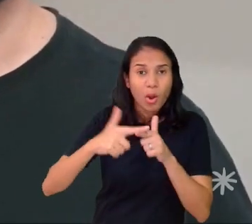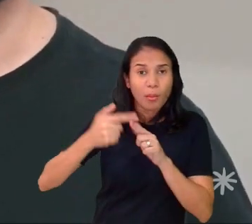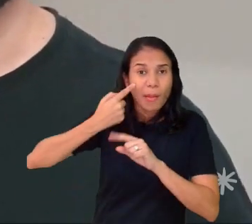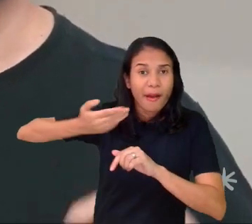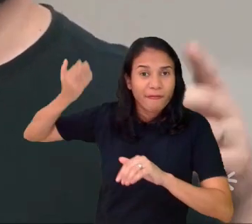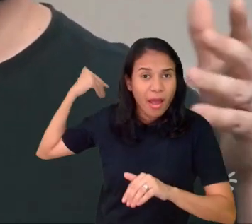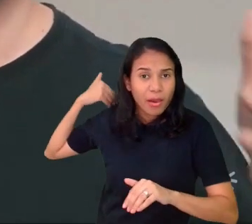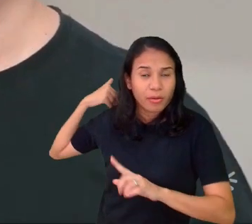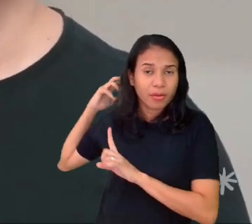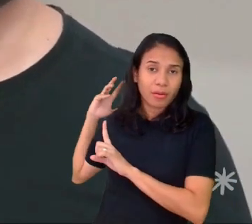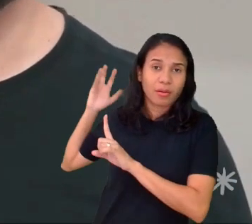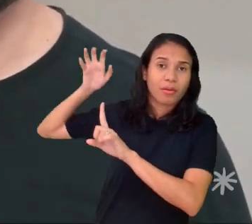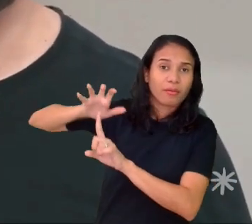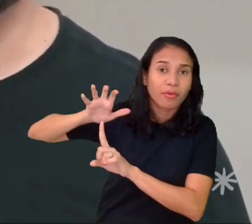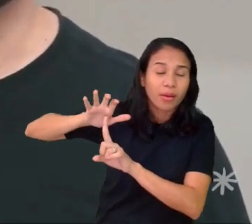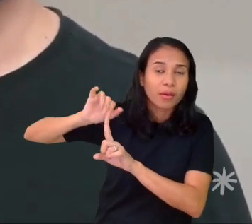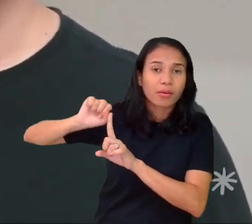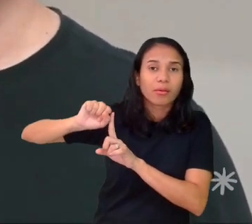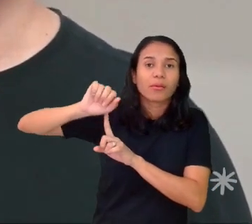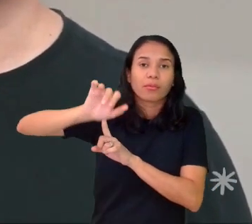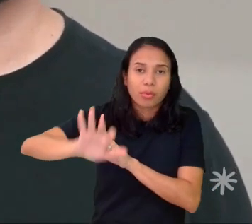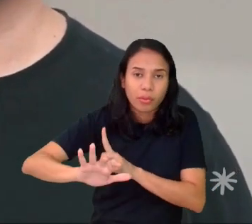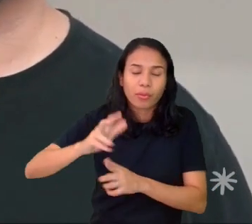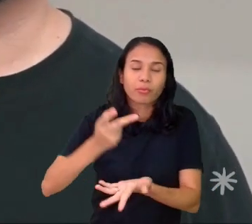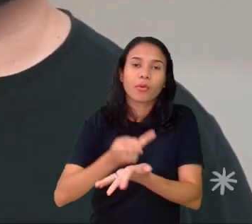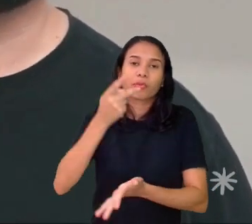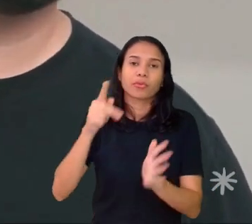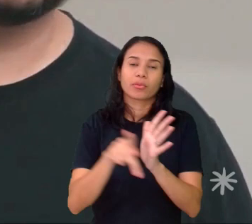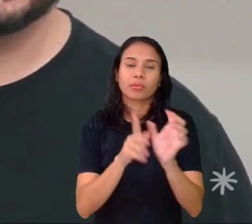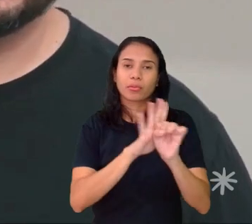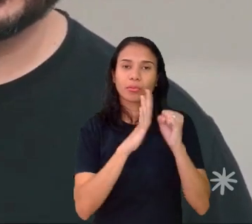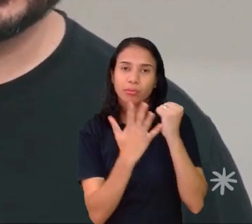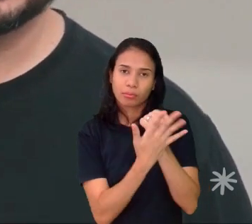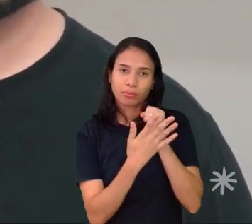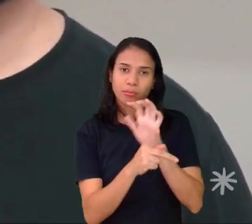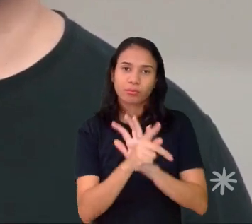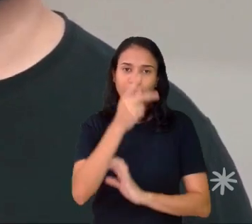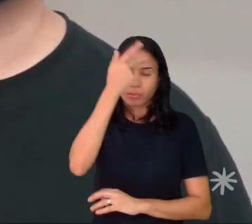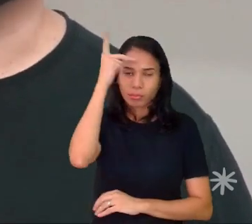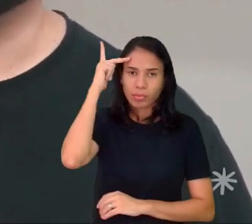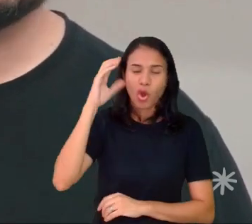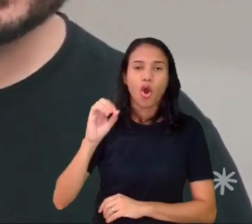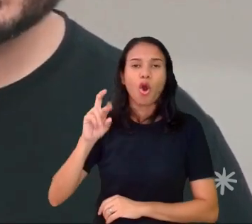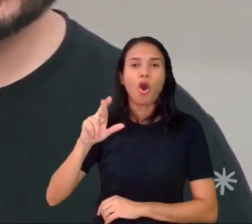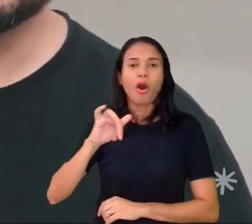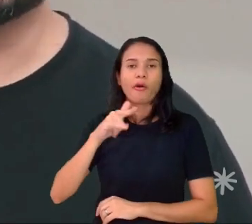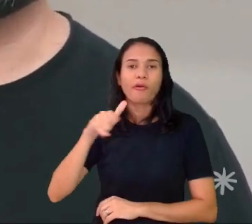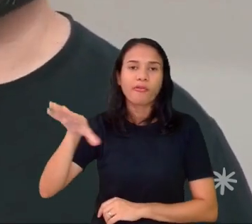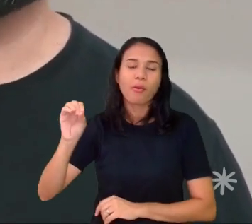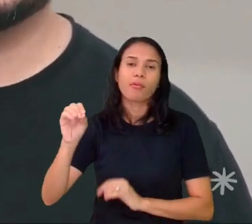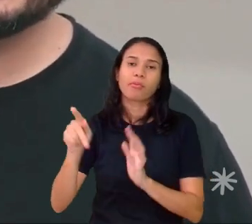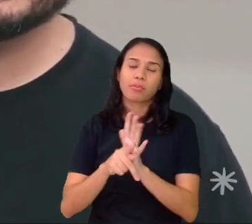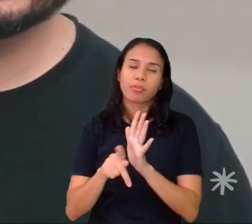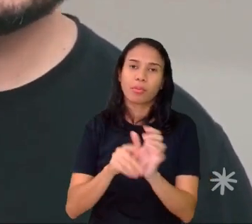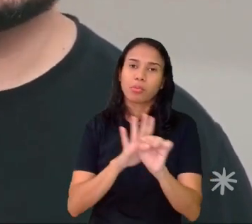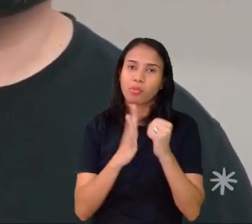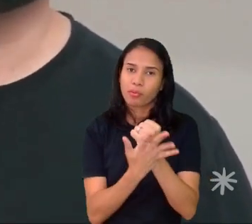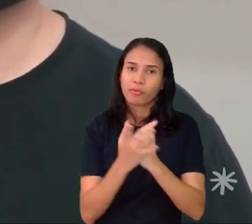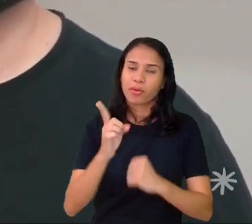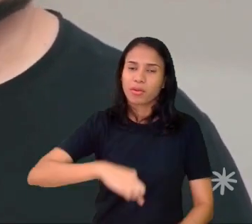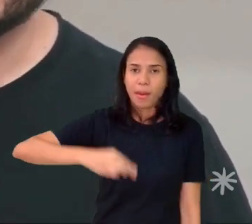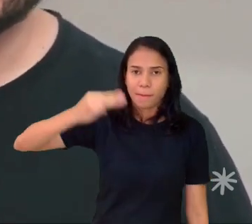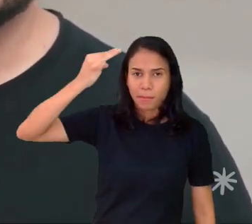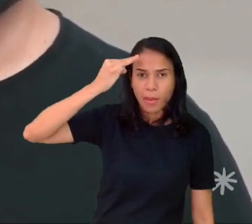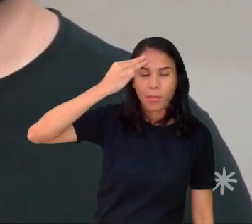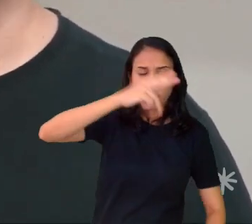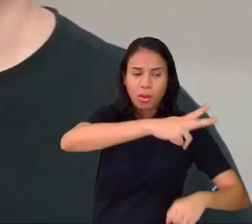esquecer do nosso passado, como aconteceu na pandemia, como é o caso dos órfãos da Covid, que são memórias vivas do que o país fez e